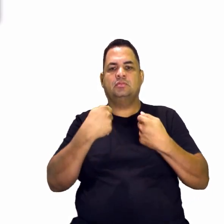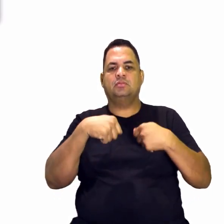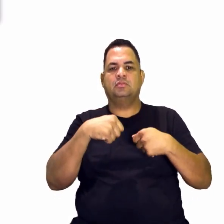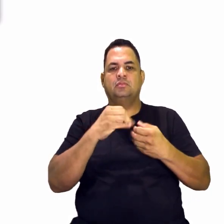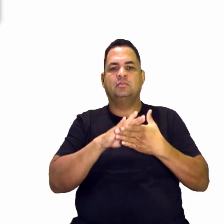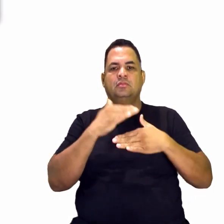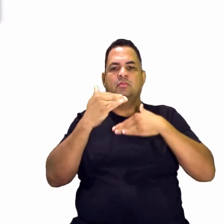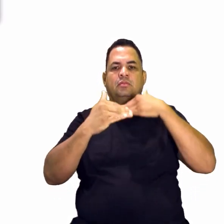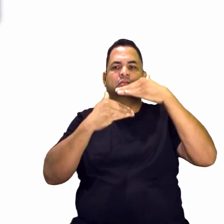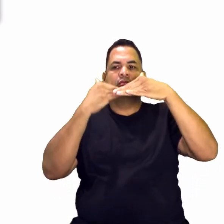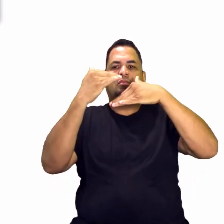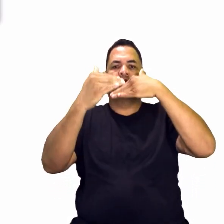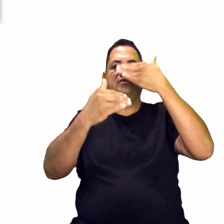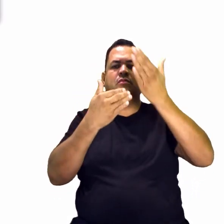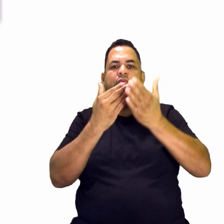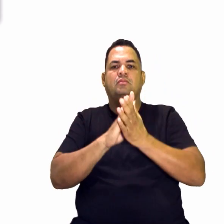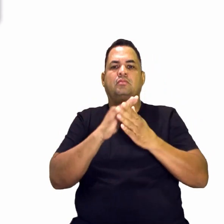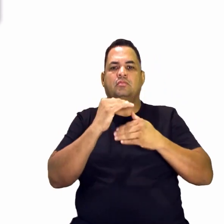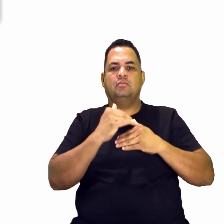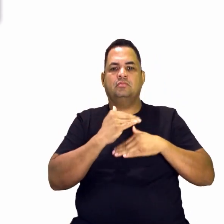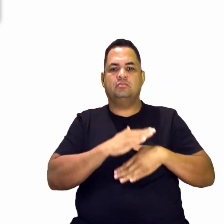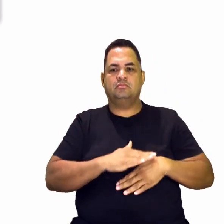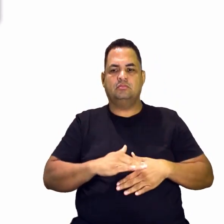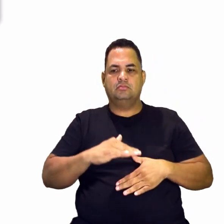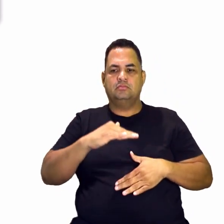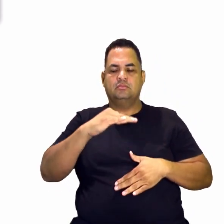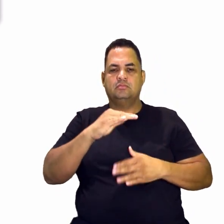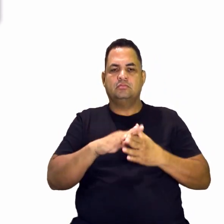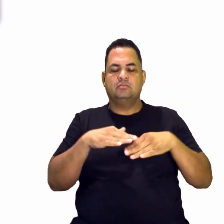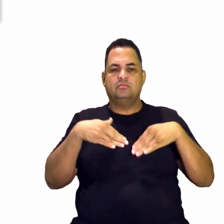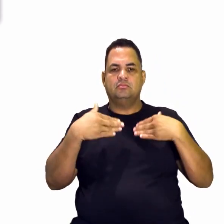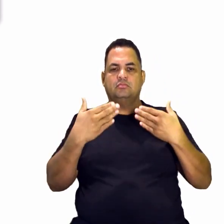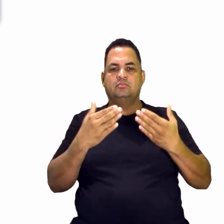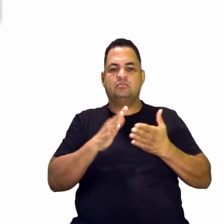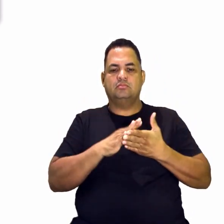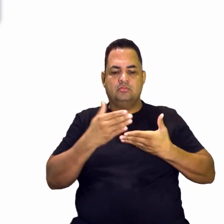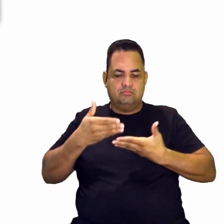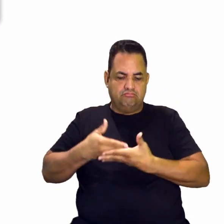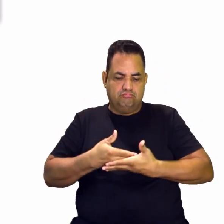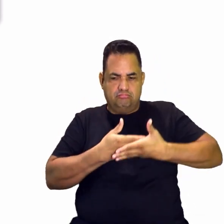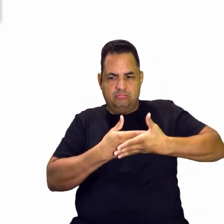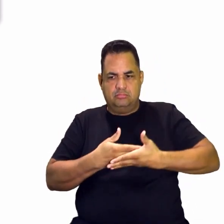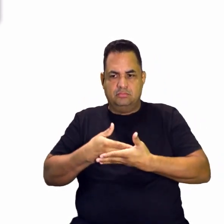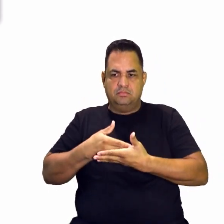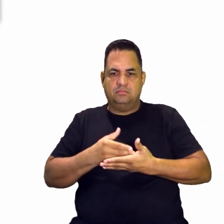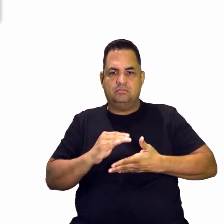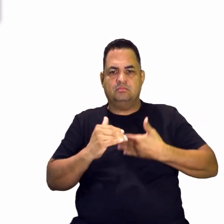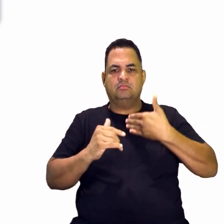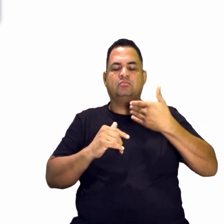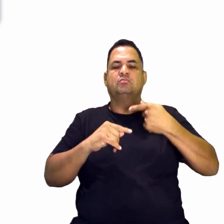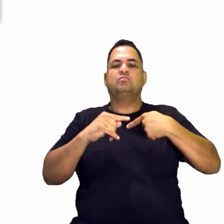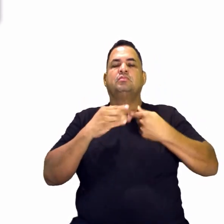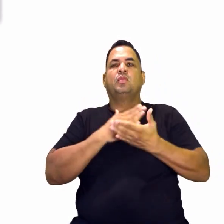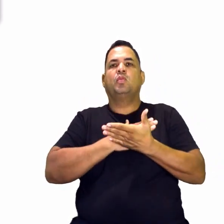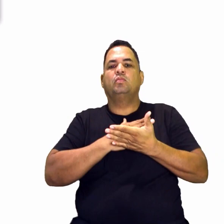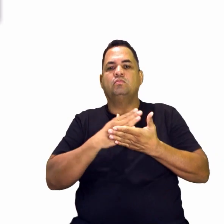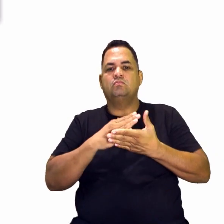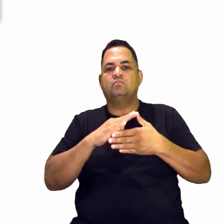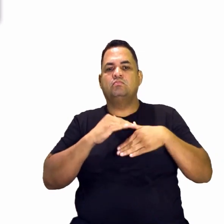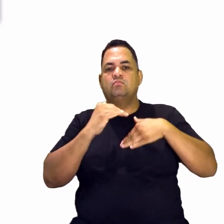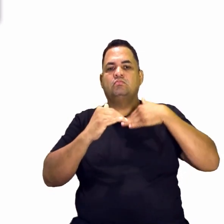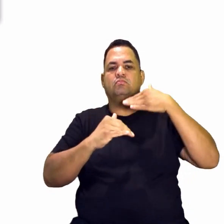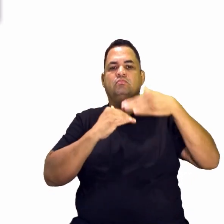seu desenvolvimento, o seu crescimento. Então, quando você era um bebezinho, para que você começasse a